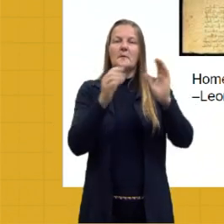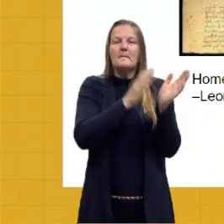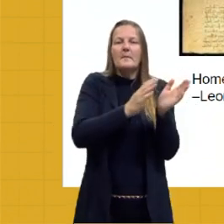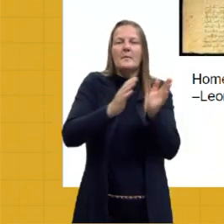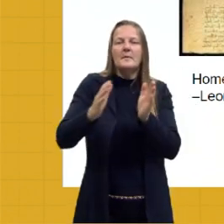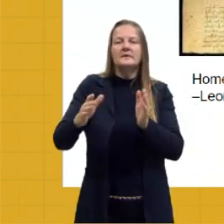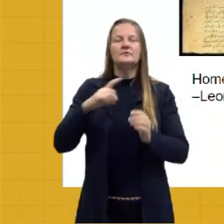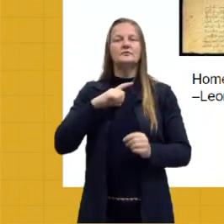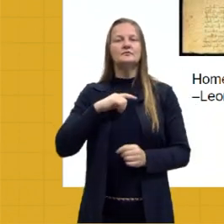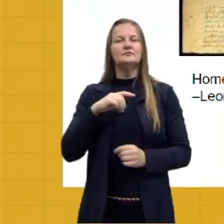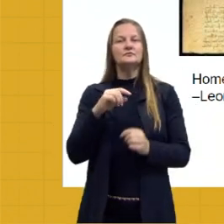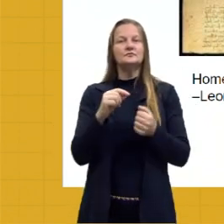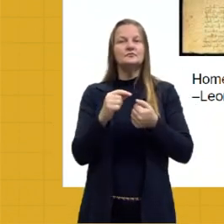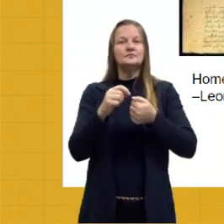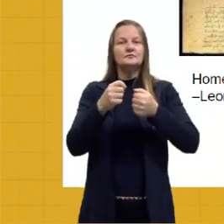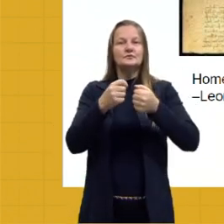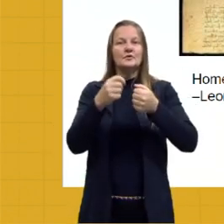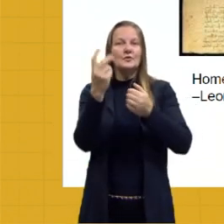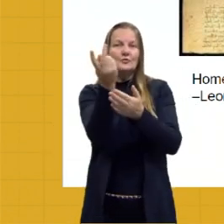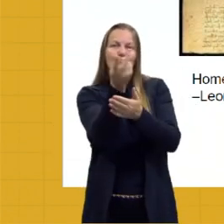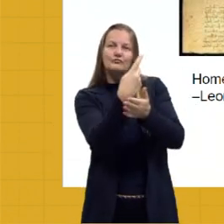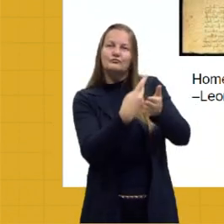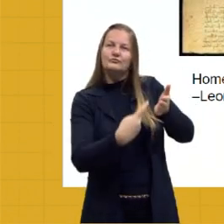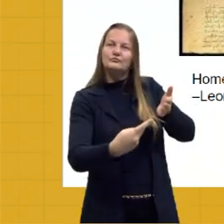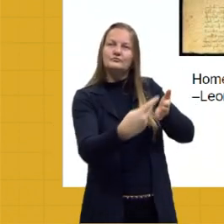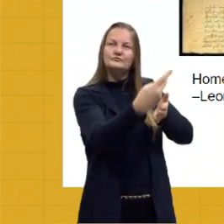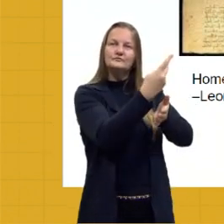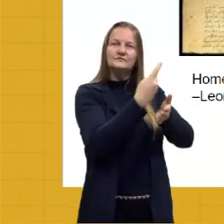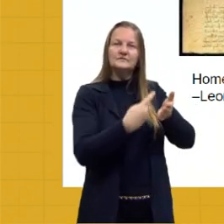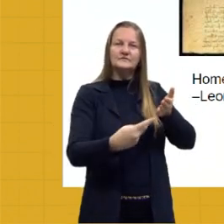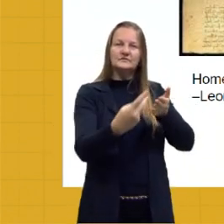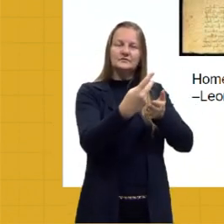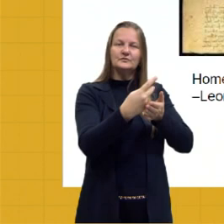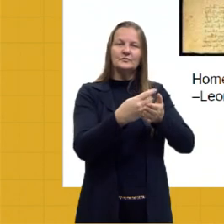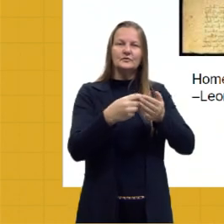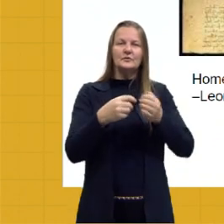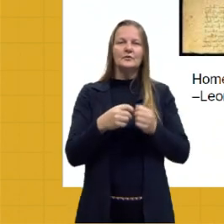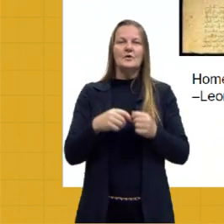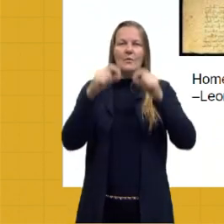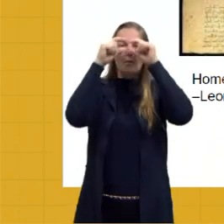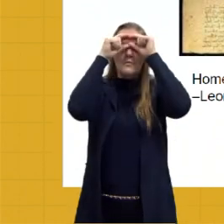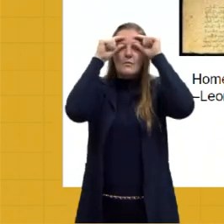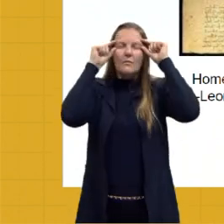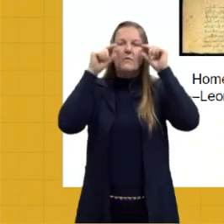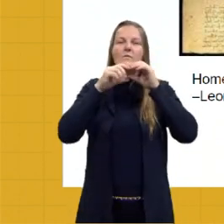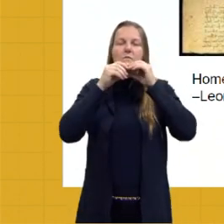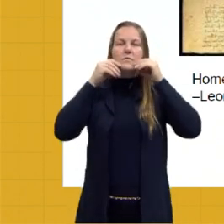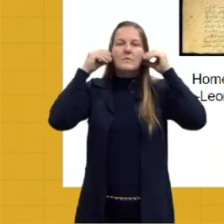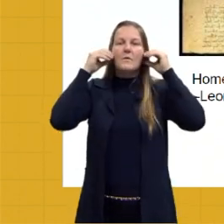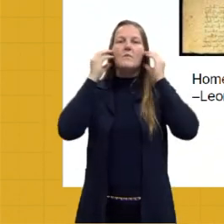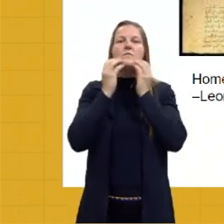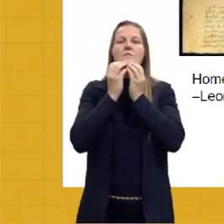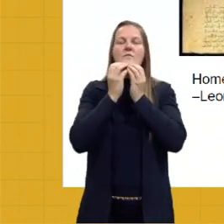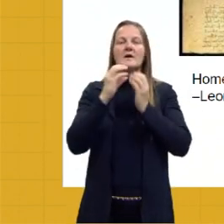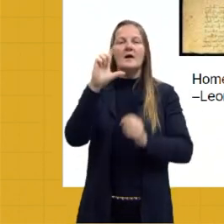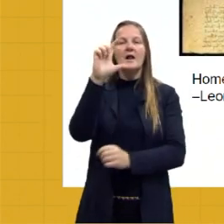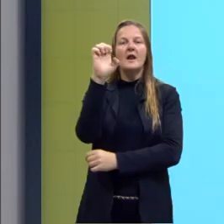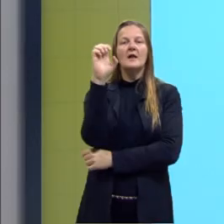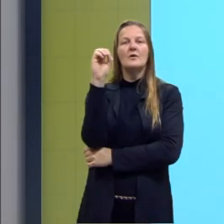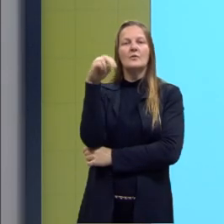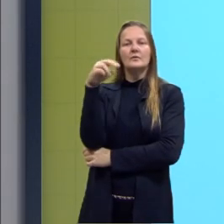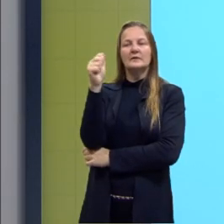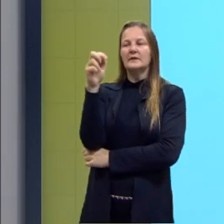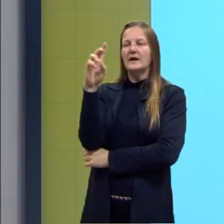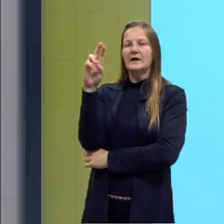período uma delas né É um desenho do Leonardo da Vinci né que foi um dos grandes nomes desse